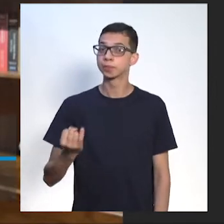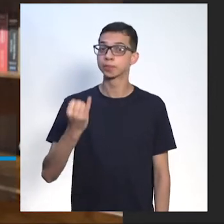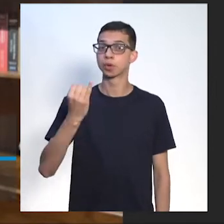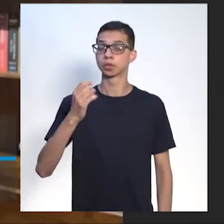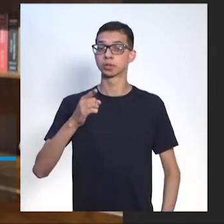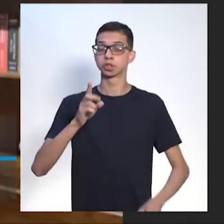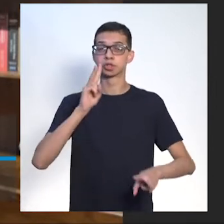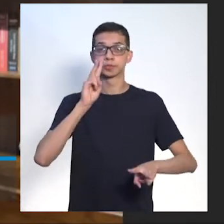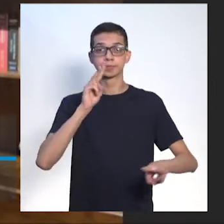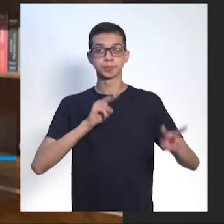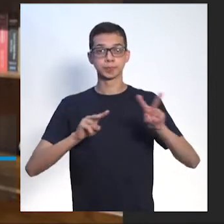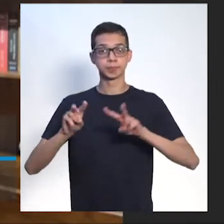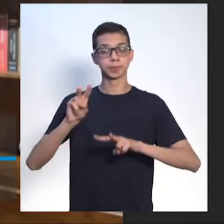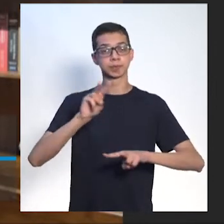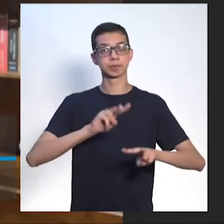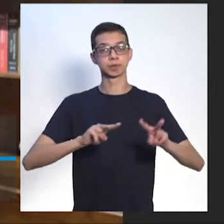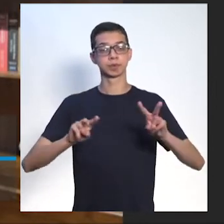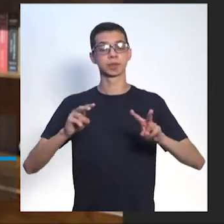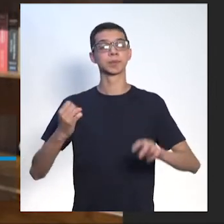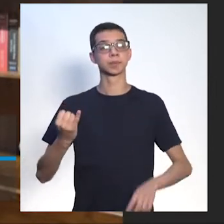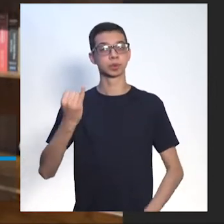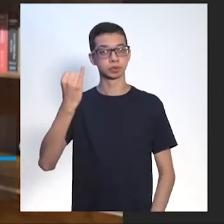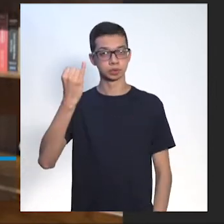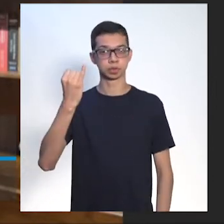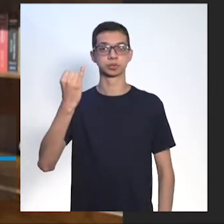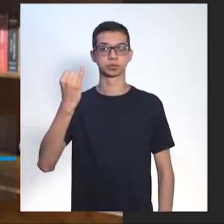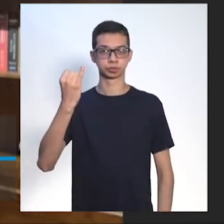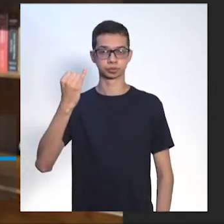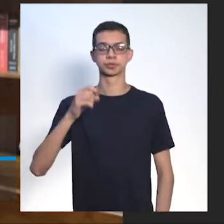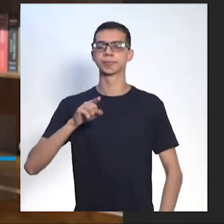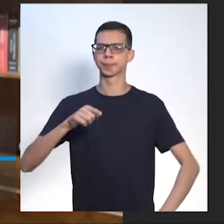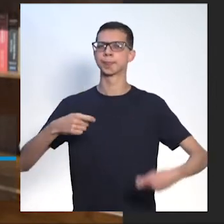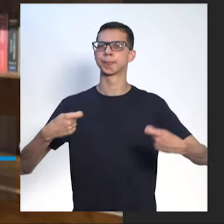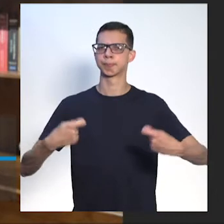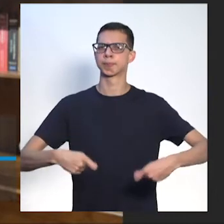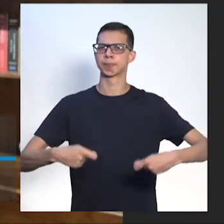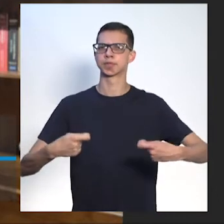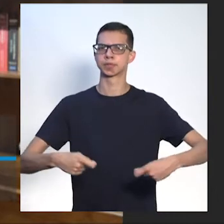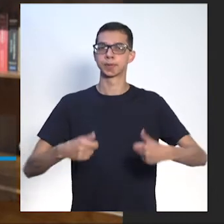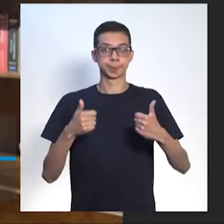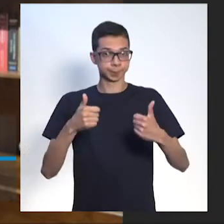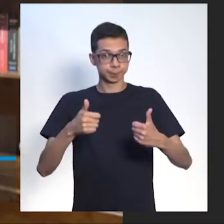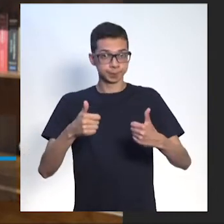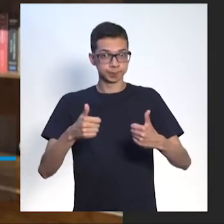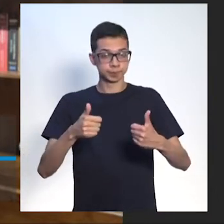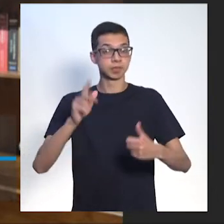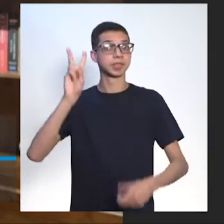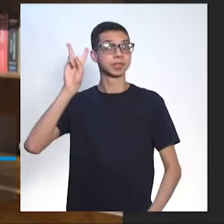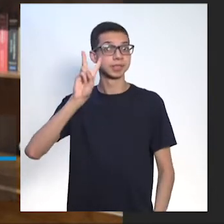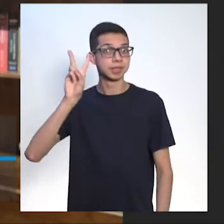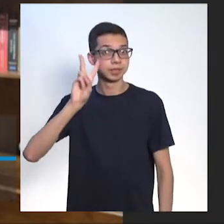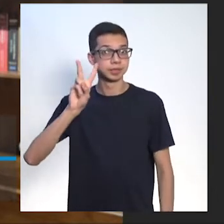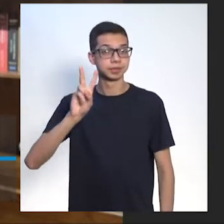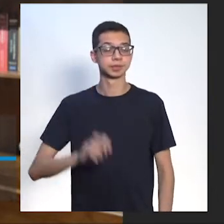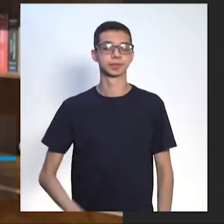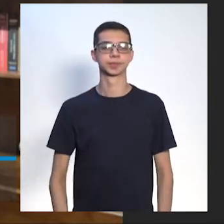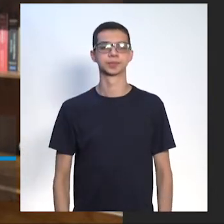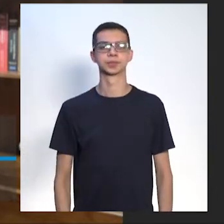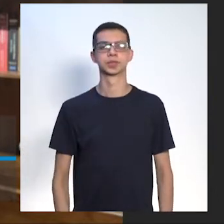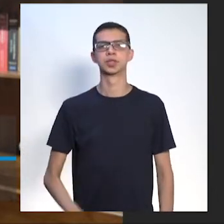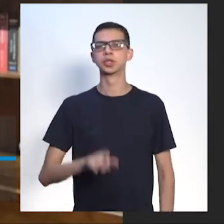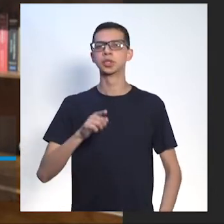acompanhamento. Esse é um fato importante que você tem que ter em mente, tá? Todo o seu